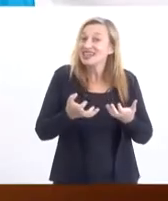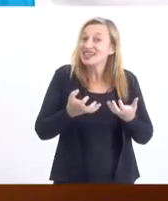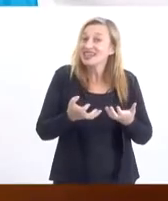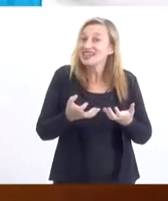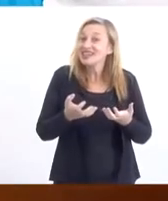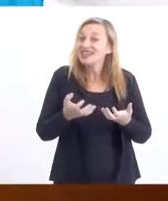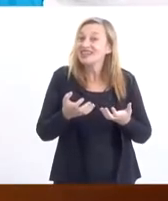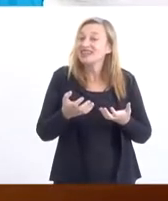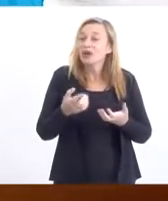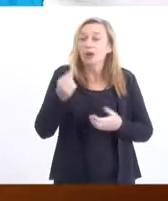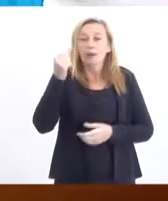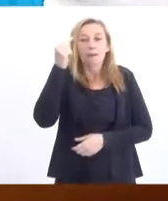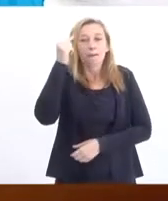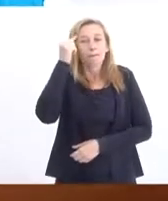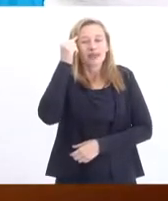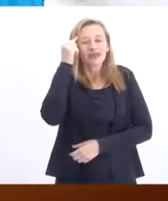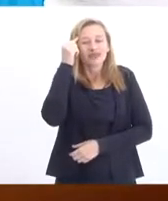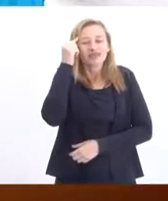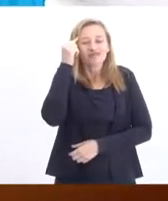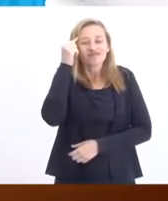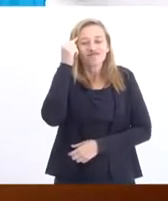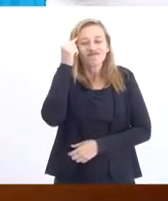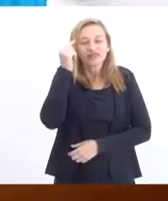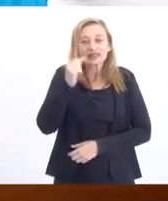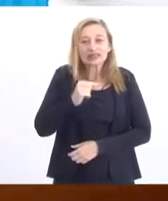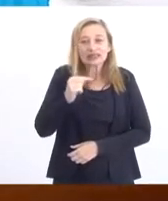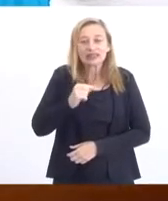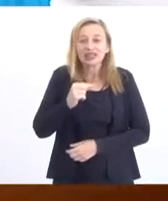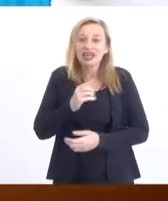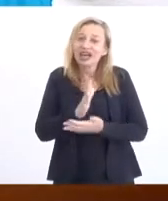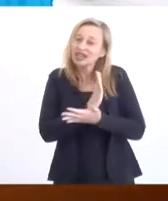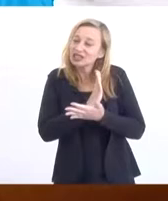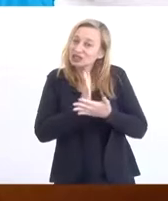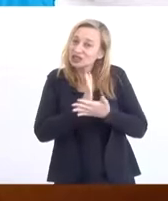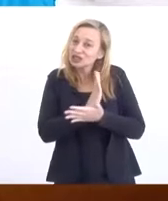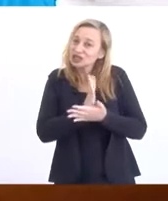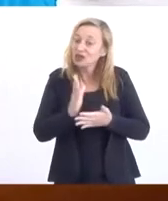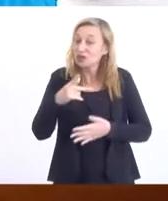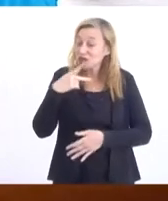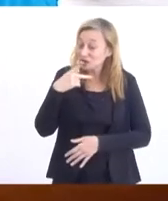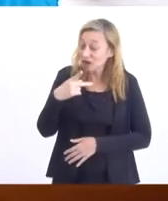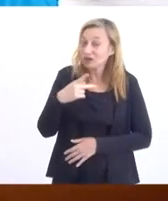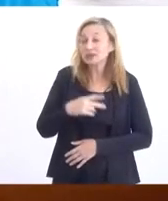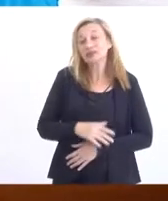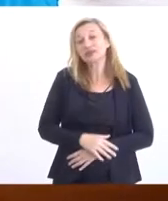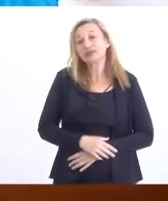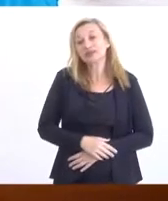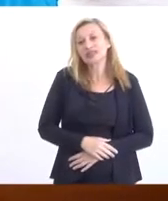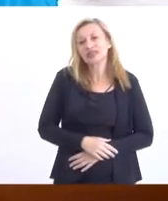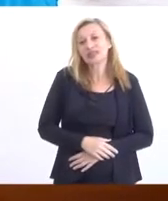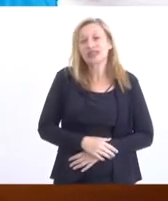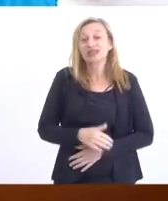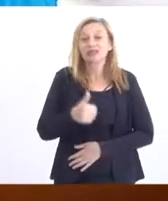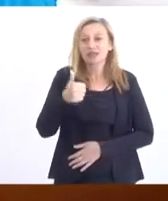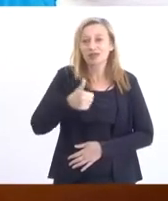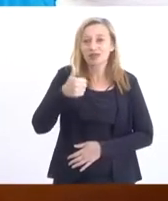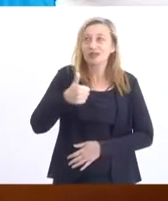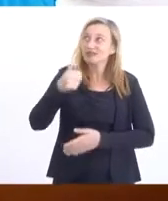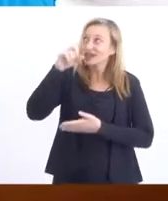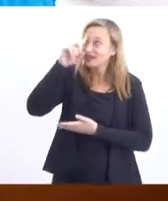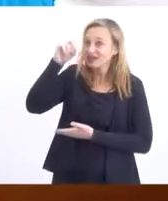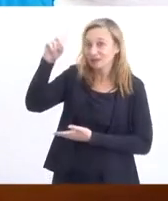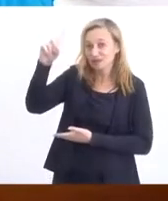uma reflexão aqui. Tem muitas vezes que eu falo nas minhas falas, em primeiro lugar, é